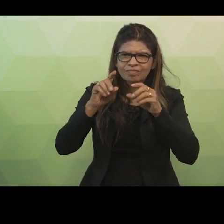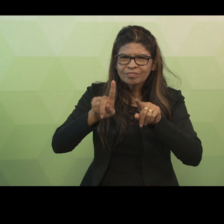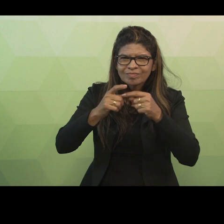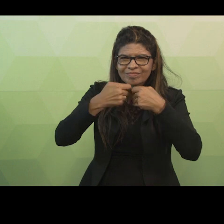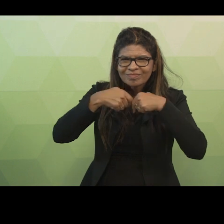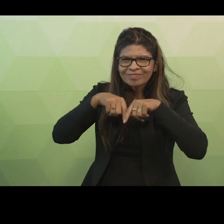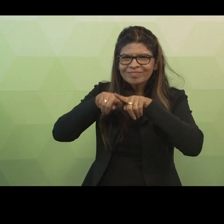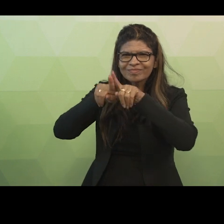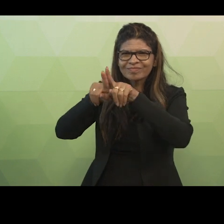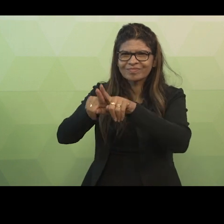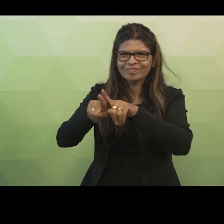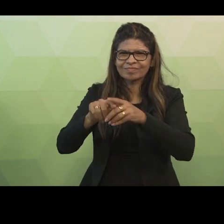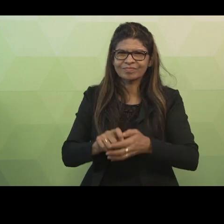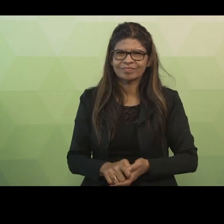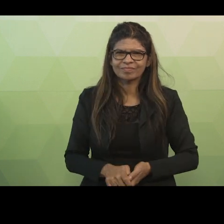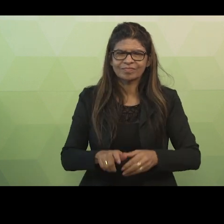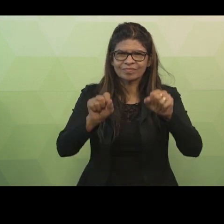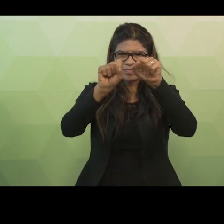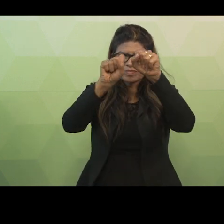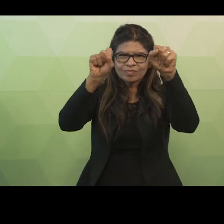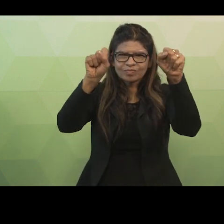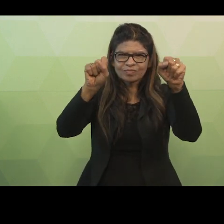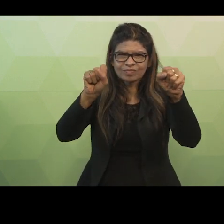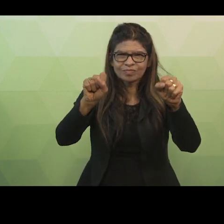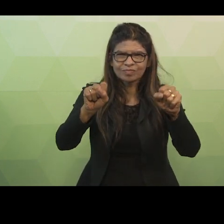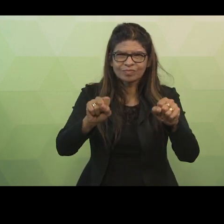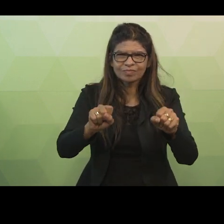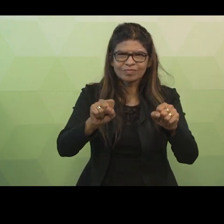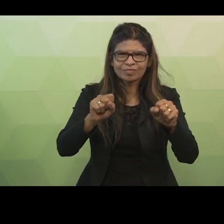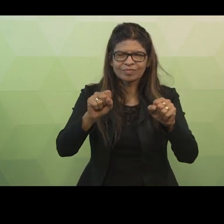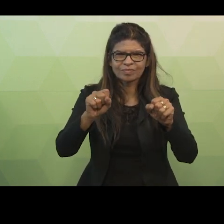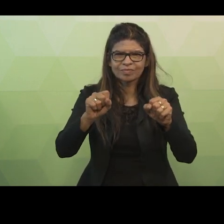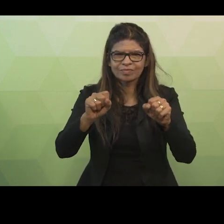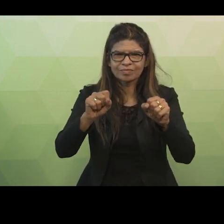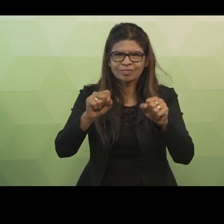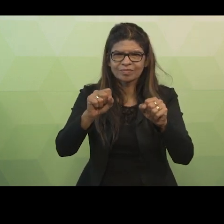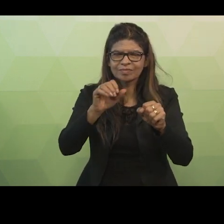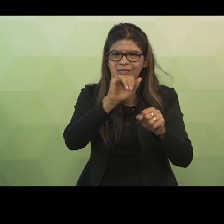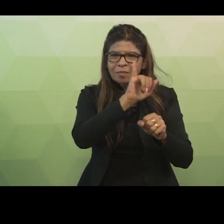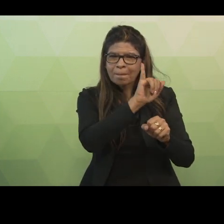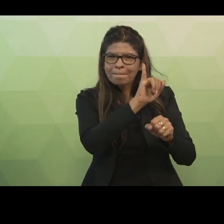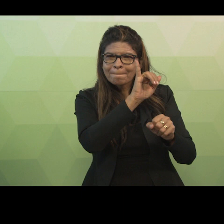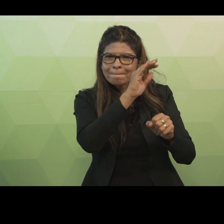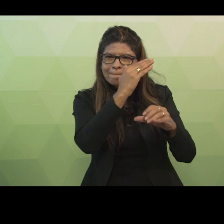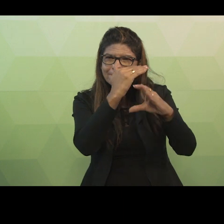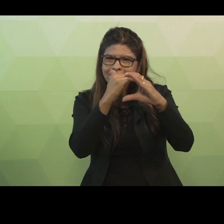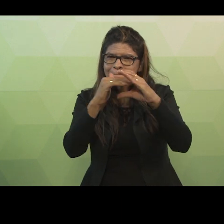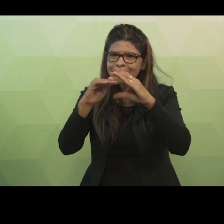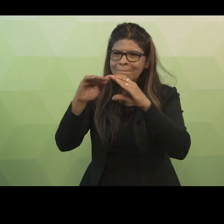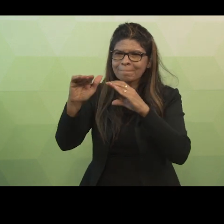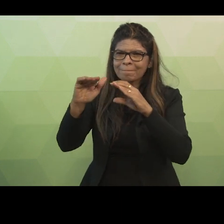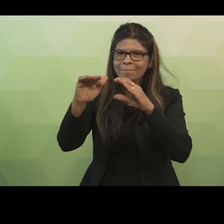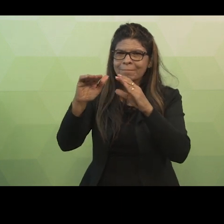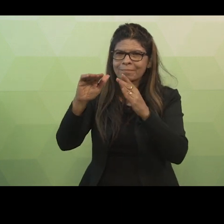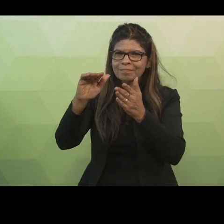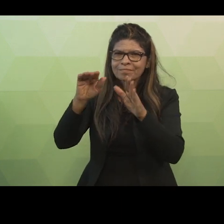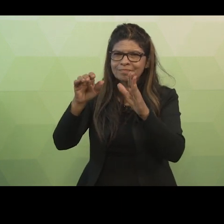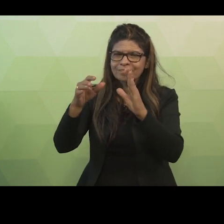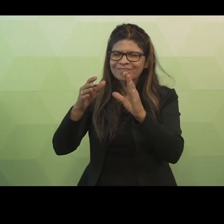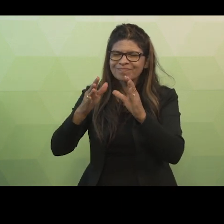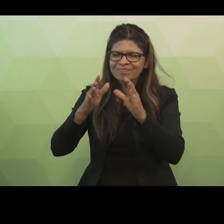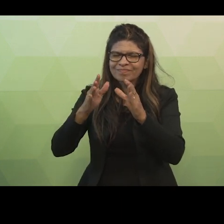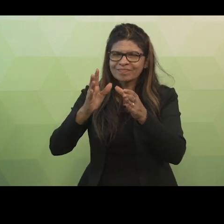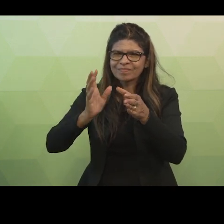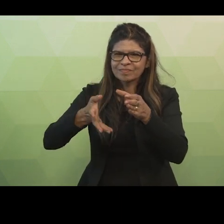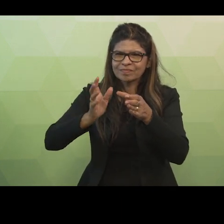O sistema, por sua vez, envia uma mensagem para o banco de dados atualizar as informações armazenadas. O